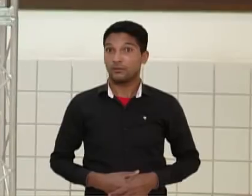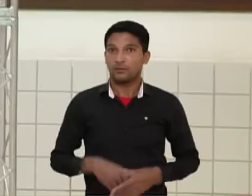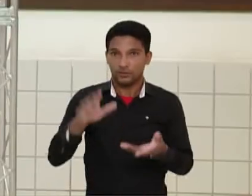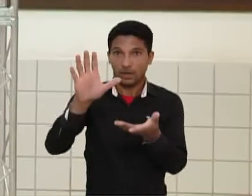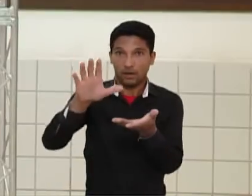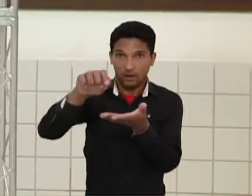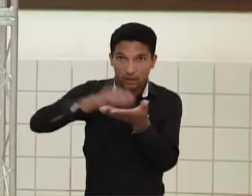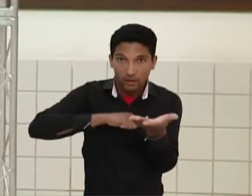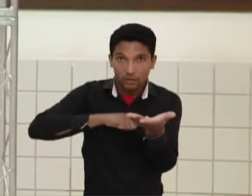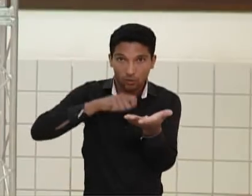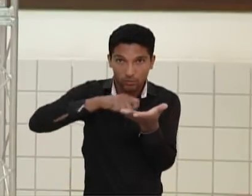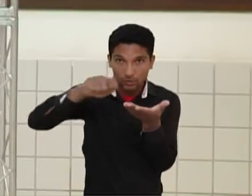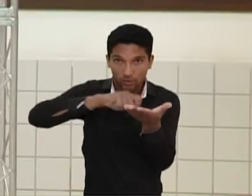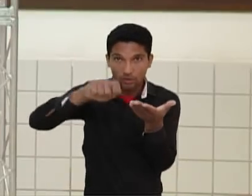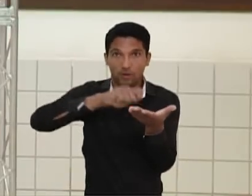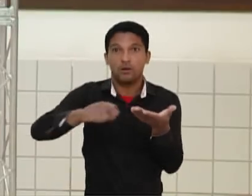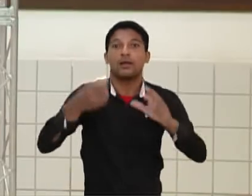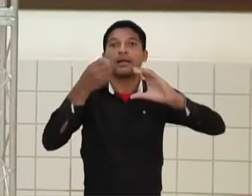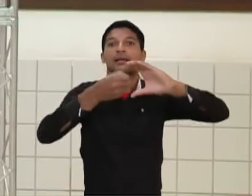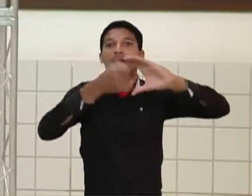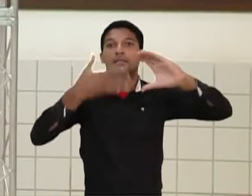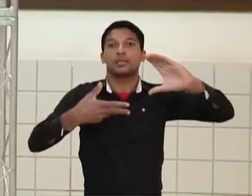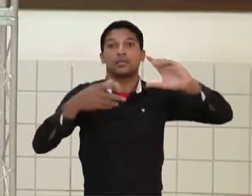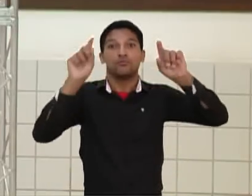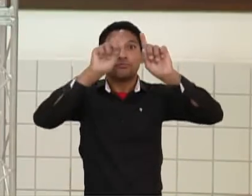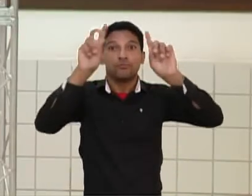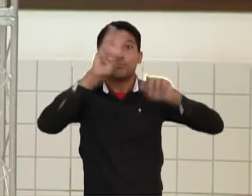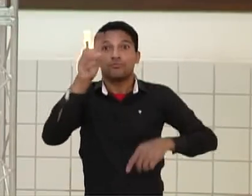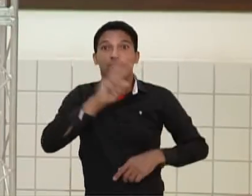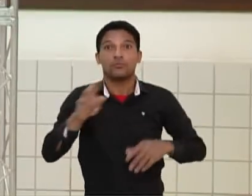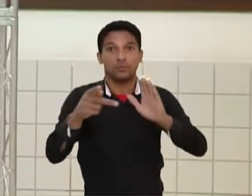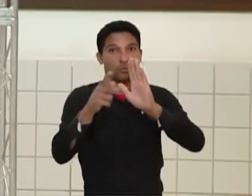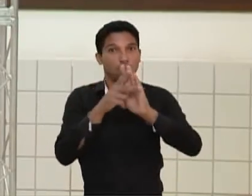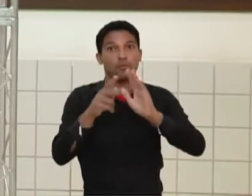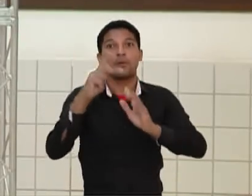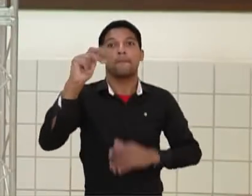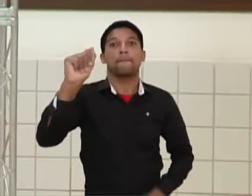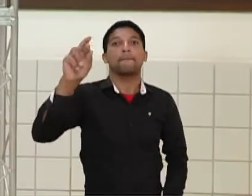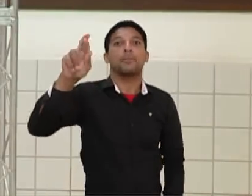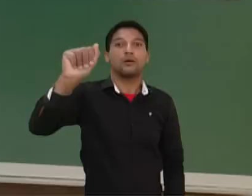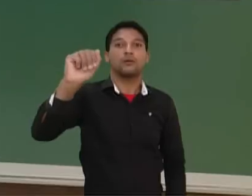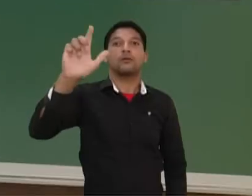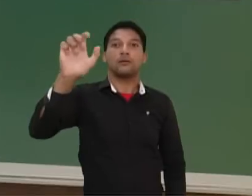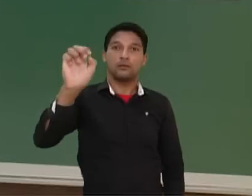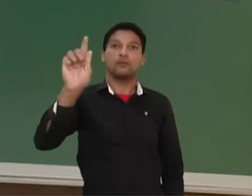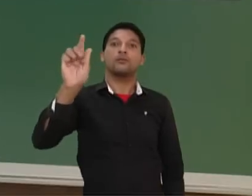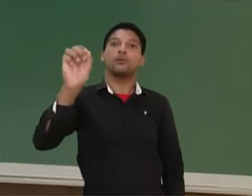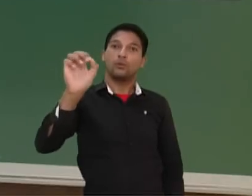Anotou direitinho essa característica de paralelogramo? Então vamos continuando, dá uma olhada lá comigo.